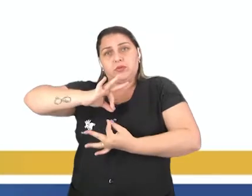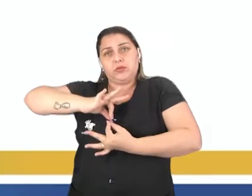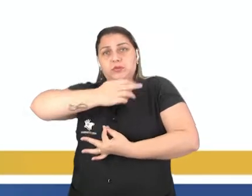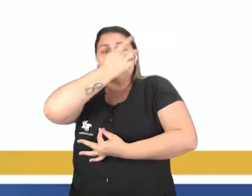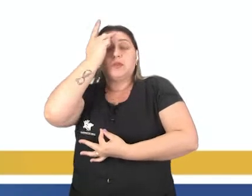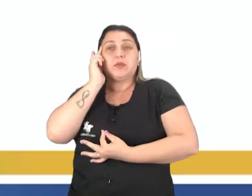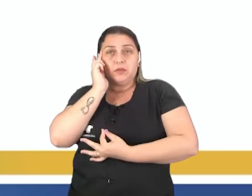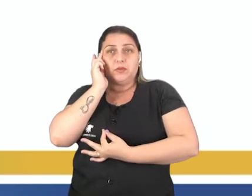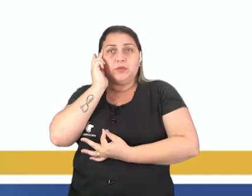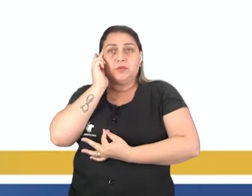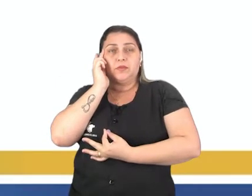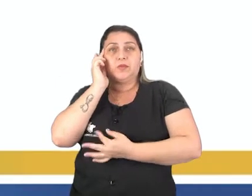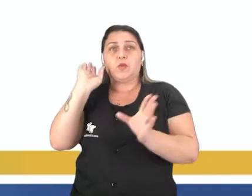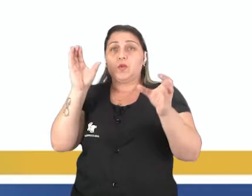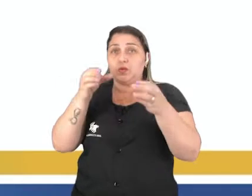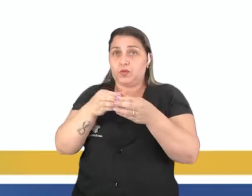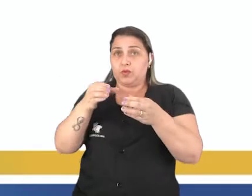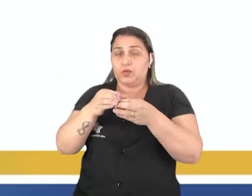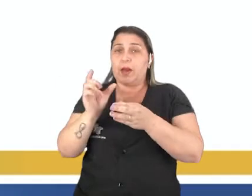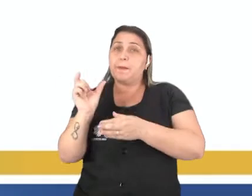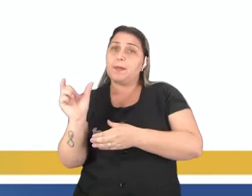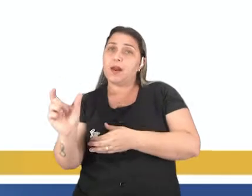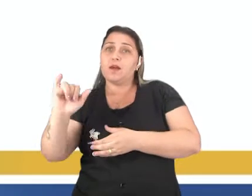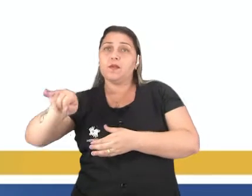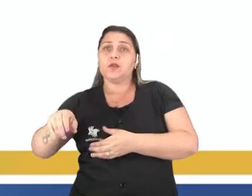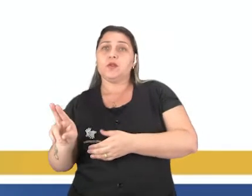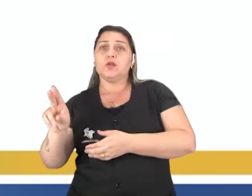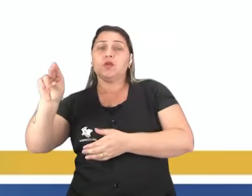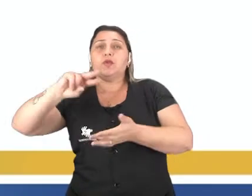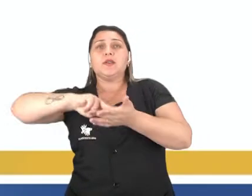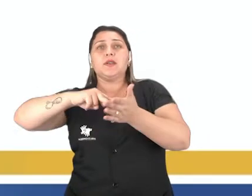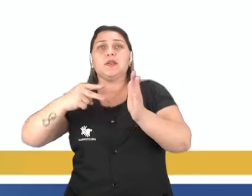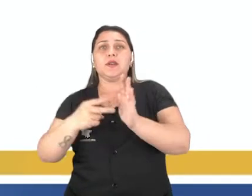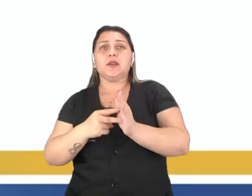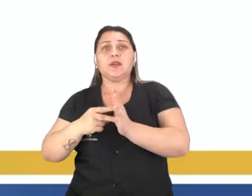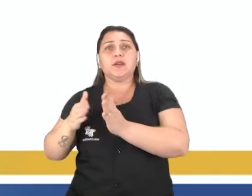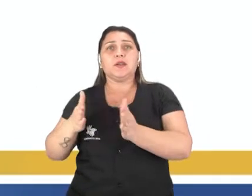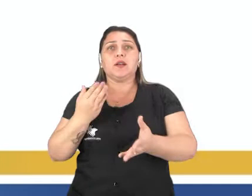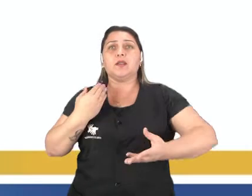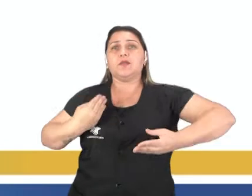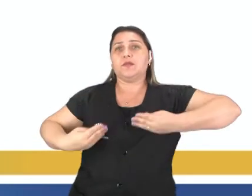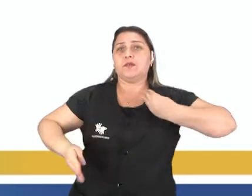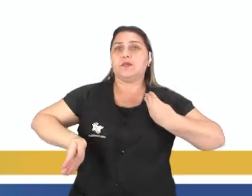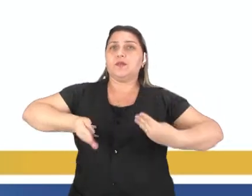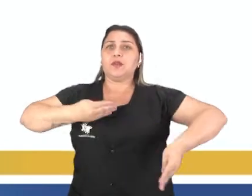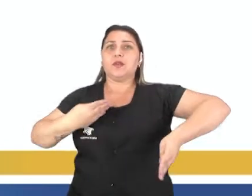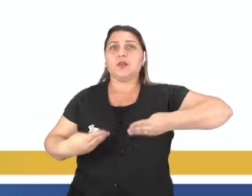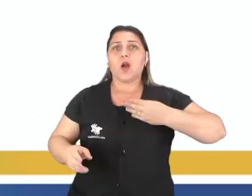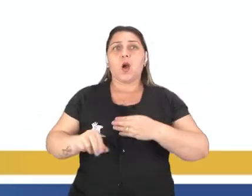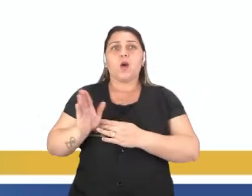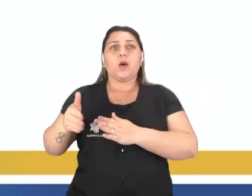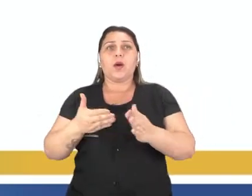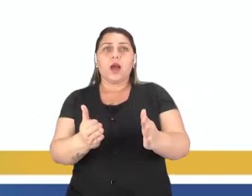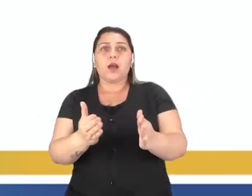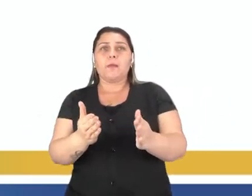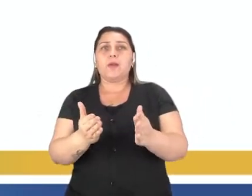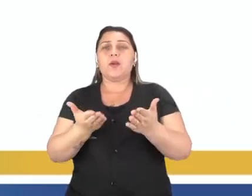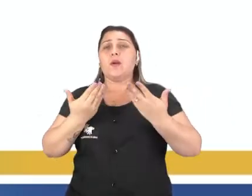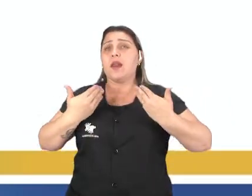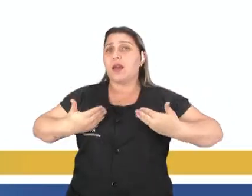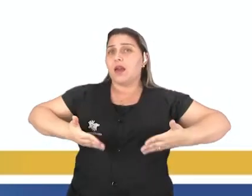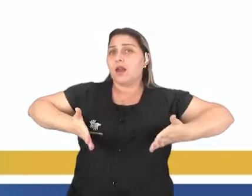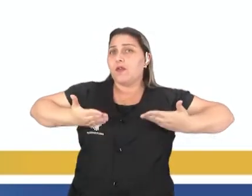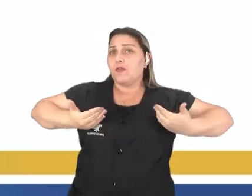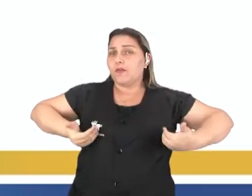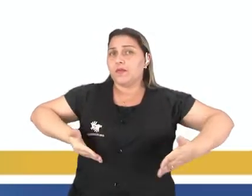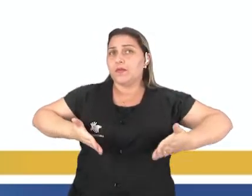forma integrada. A palavra judô significa caminho da flexibilidade ou caminho suave. Com